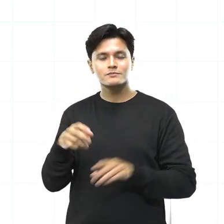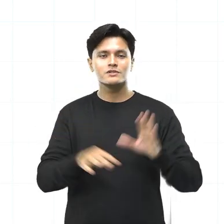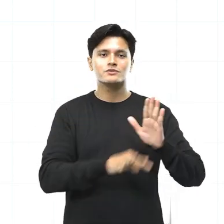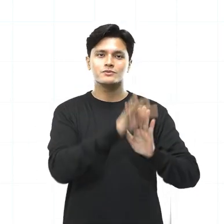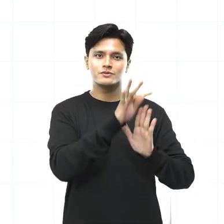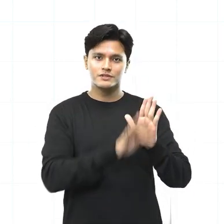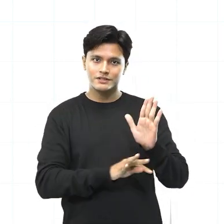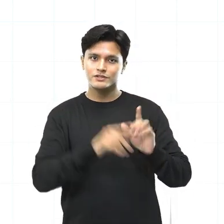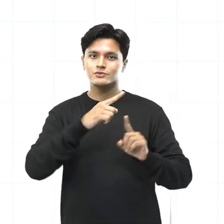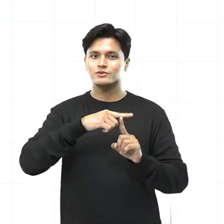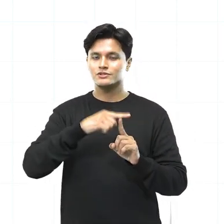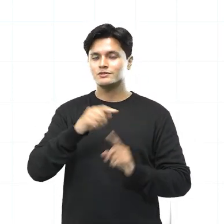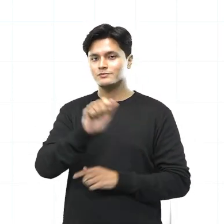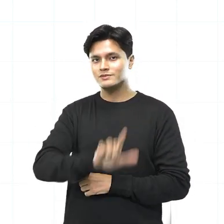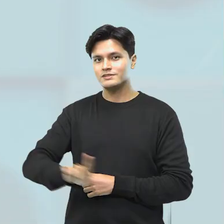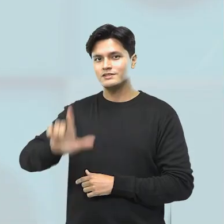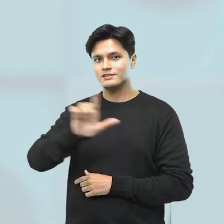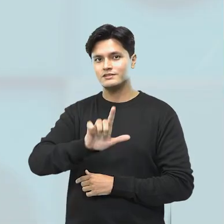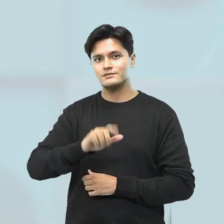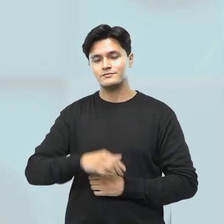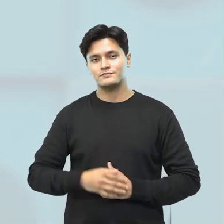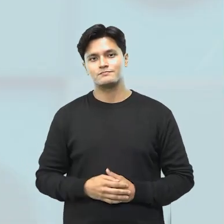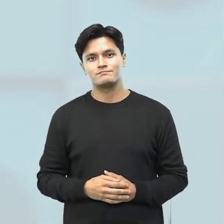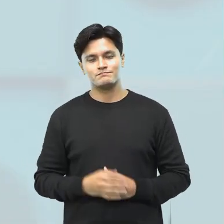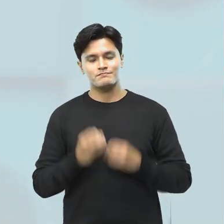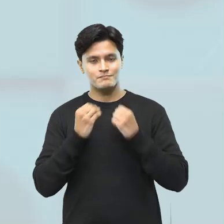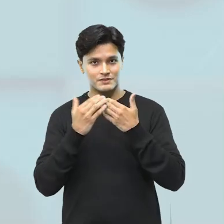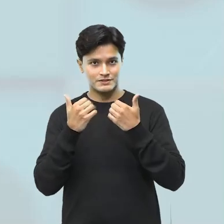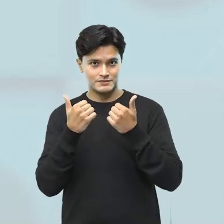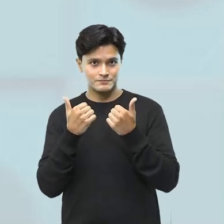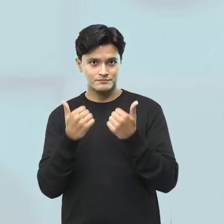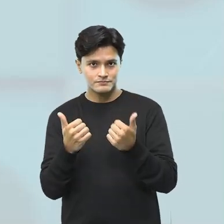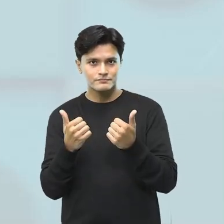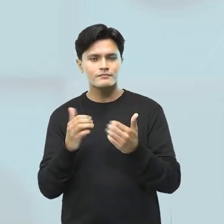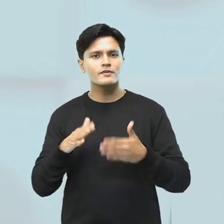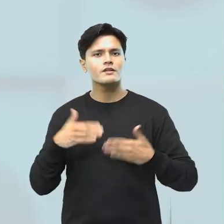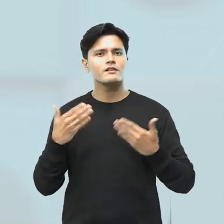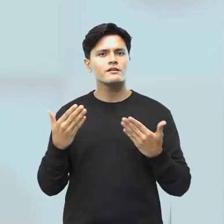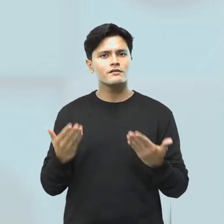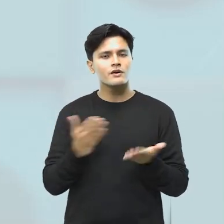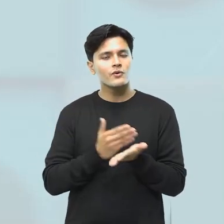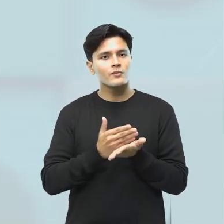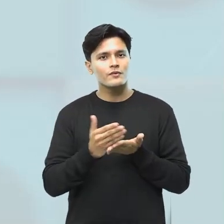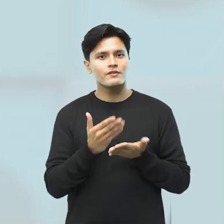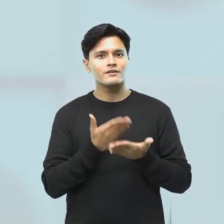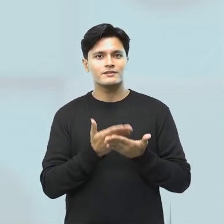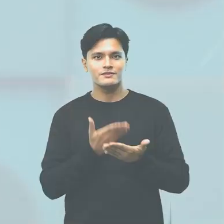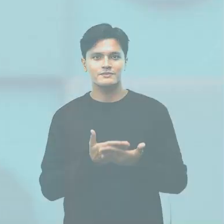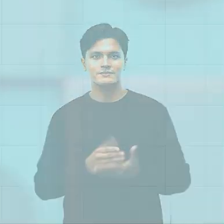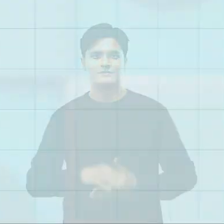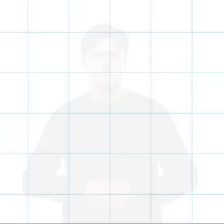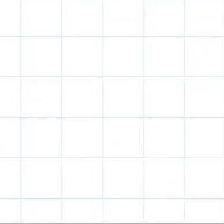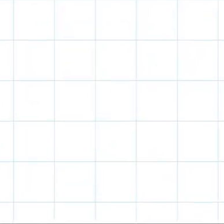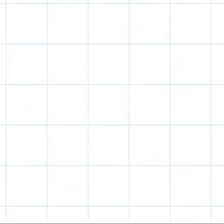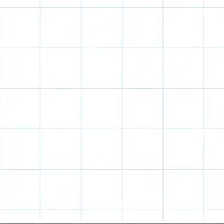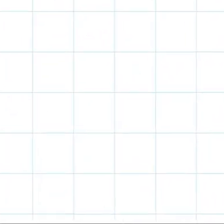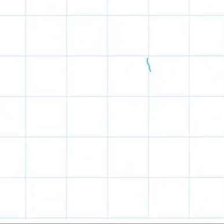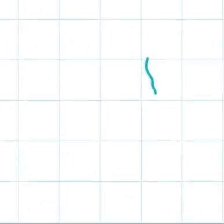textos literários. Muito bem, então vamos para a nossa aula.